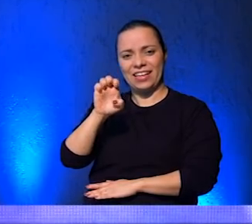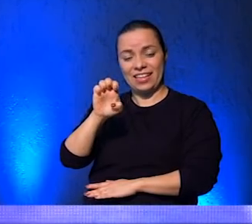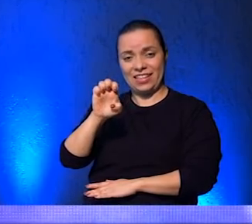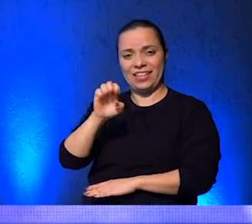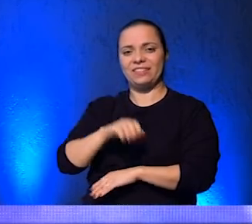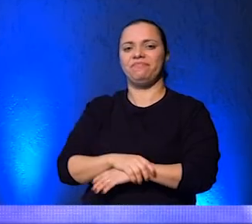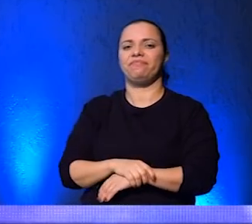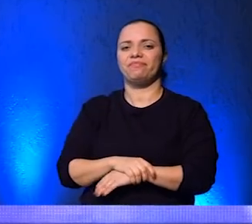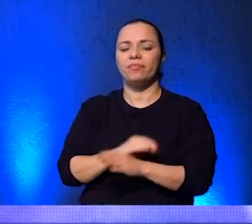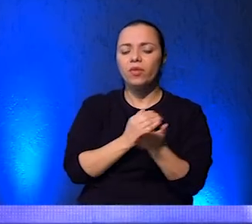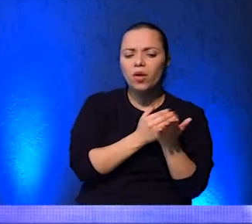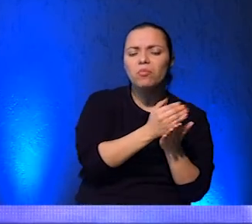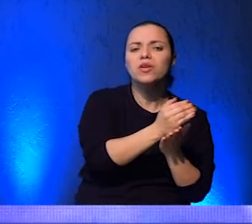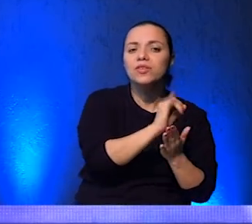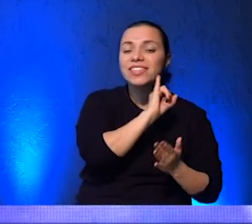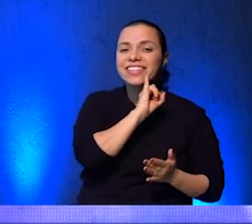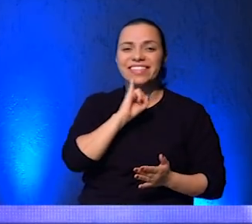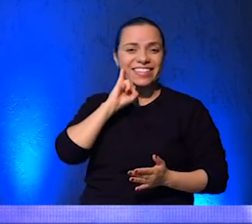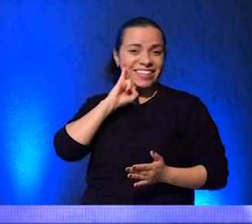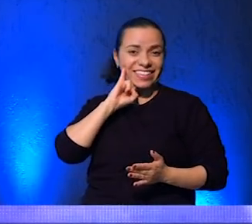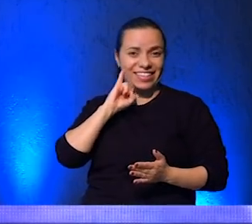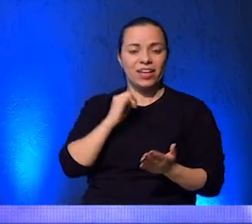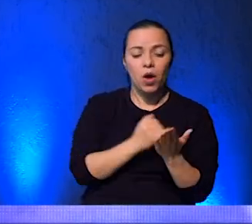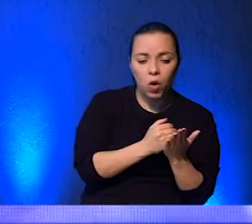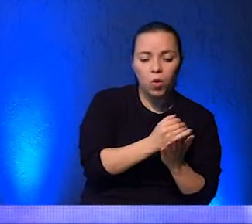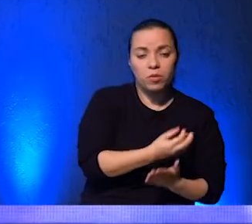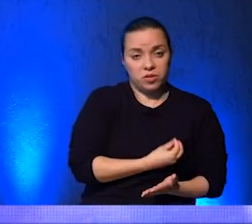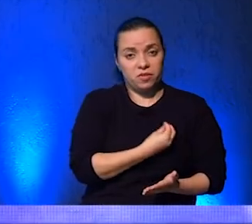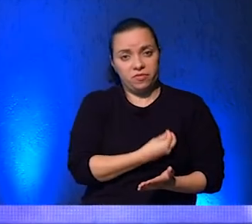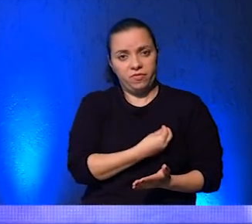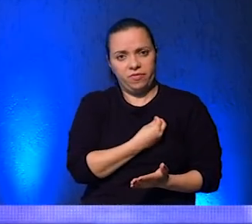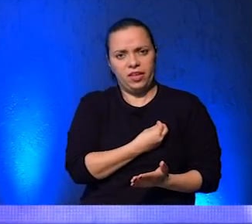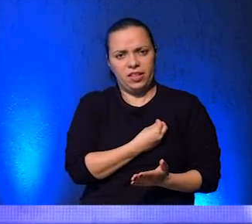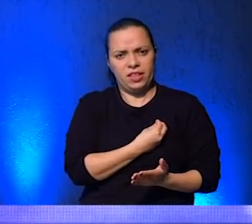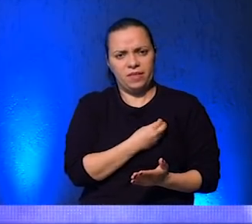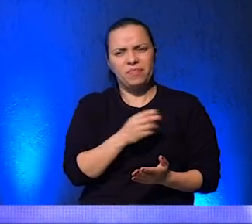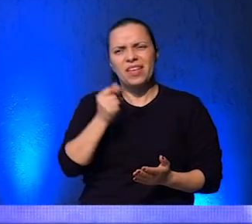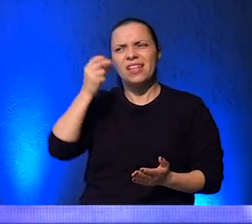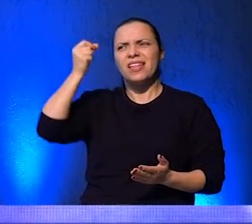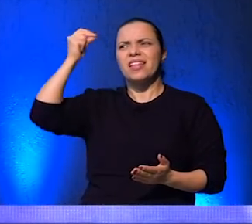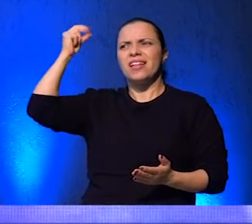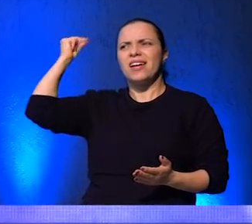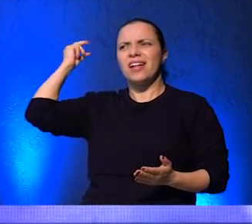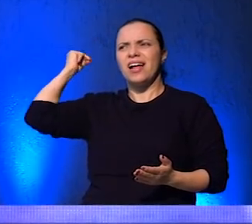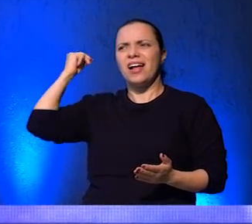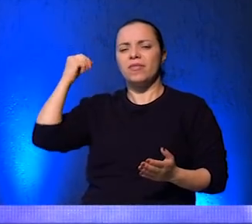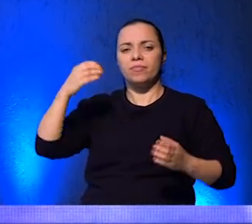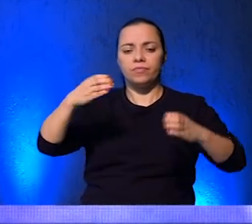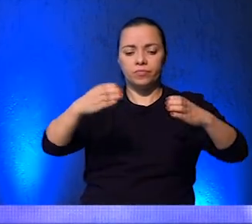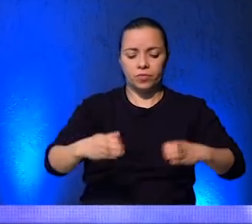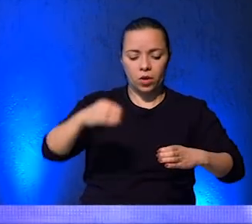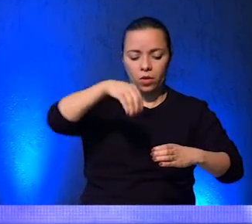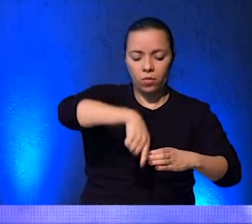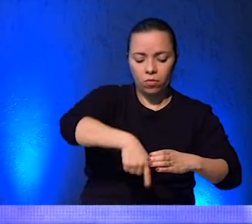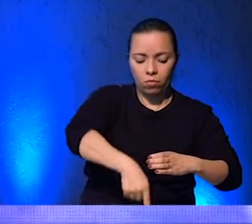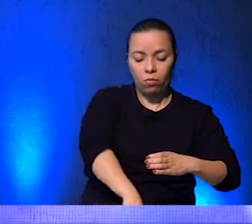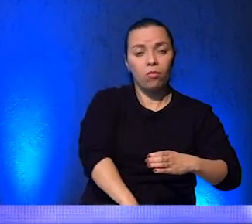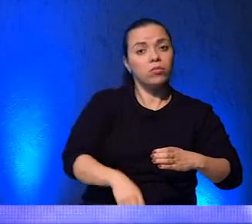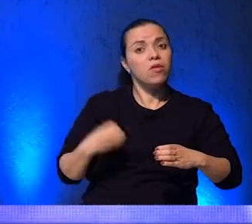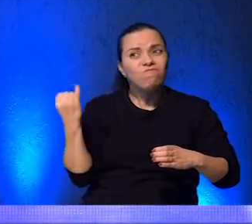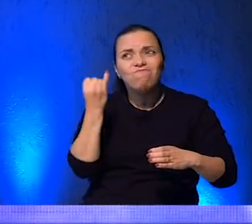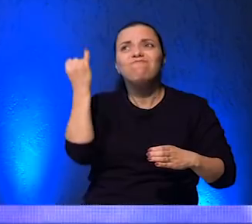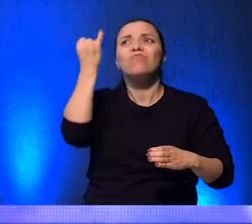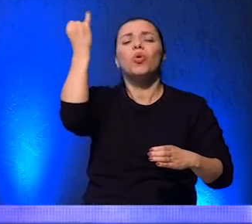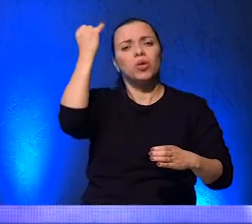e os poços era algo fundamental naquela época por quê que era fundamental pastor os poços daquela época